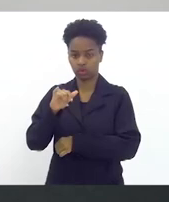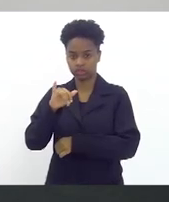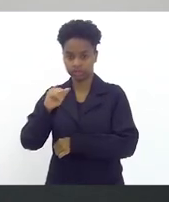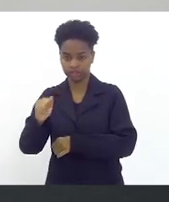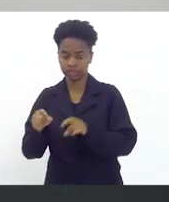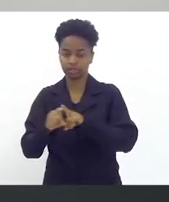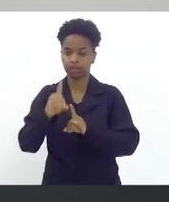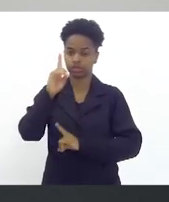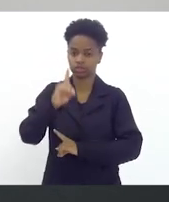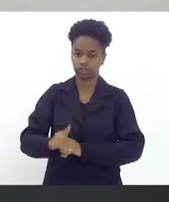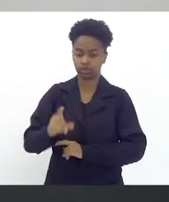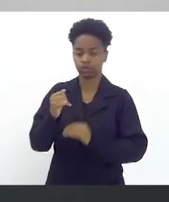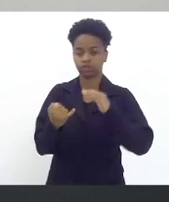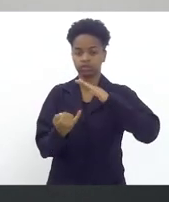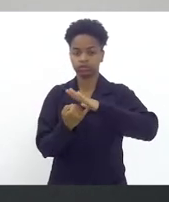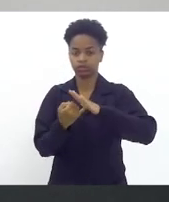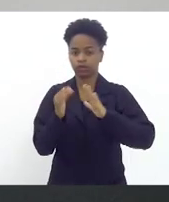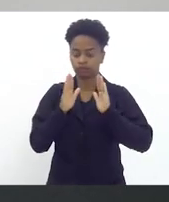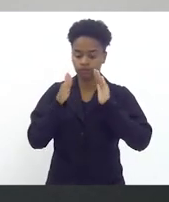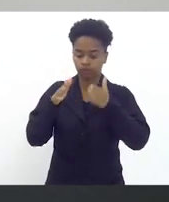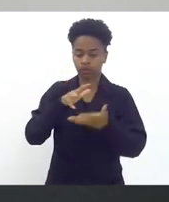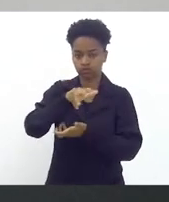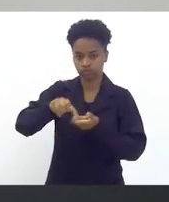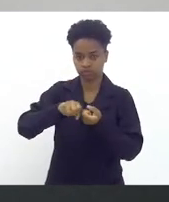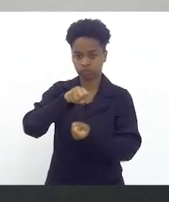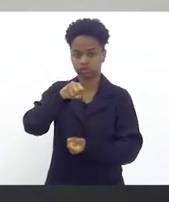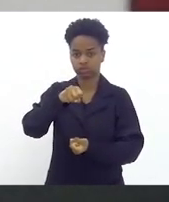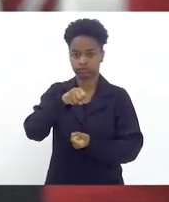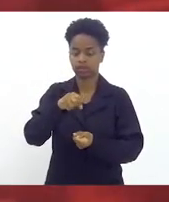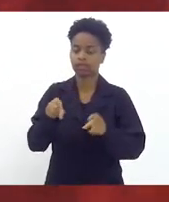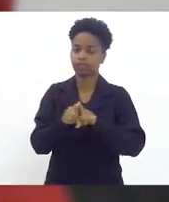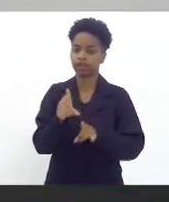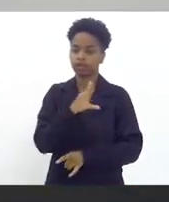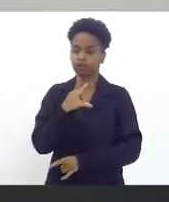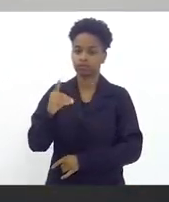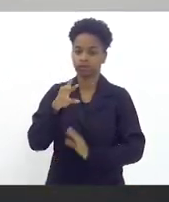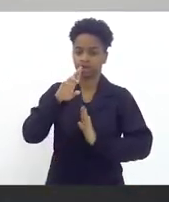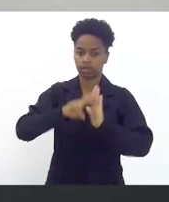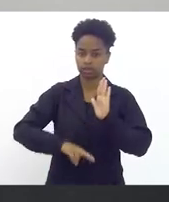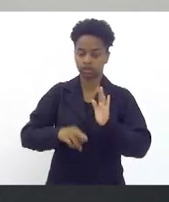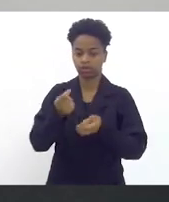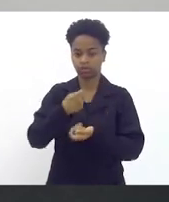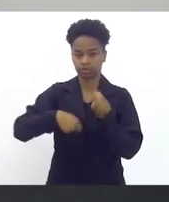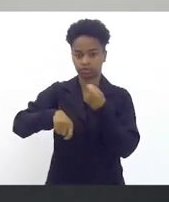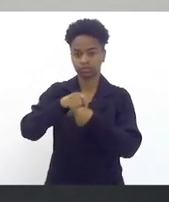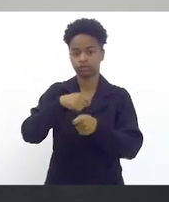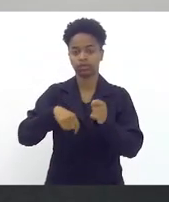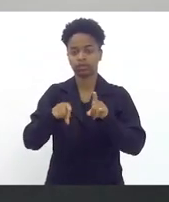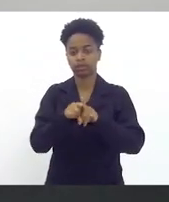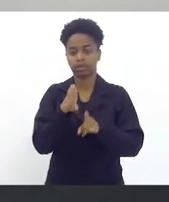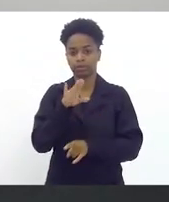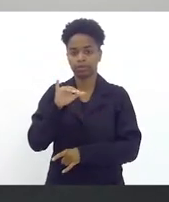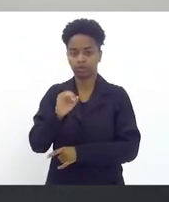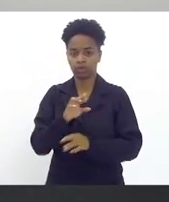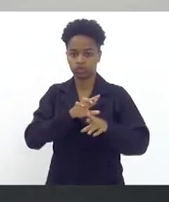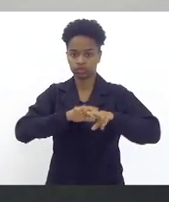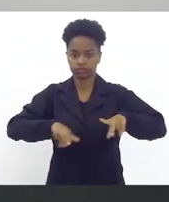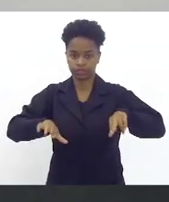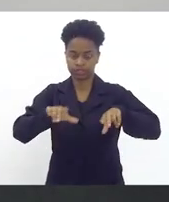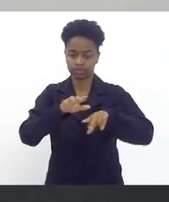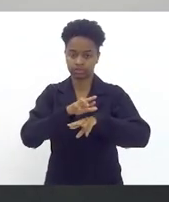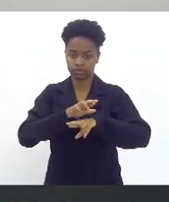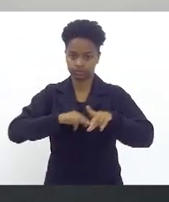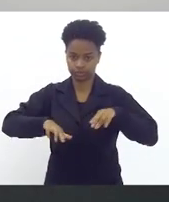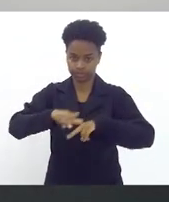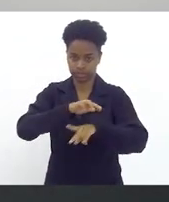internacional para sustentabilidade coordena o relatório de negócio e biodiversidade do ipbs